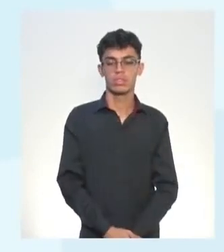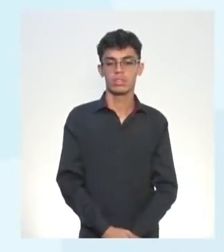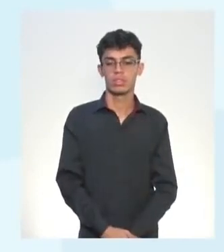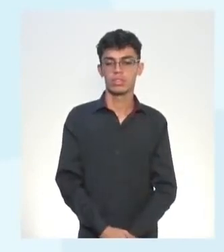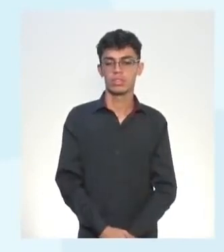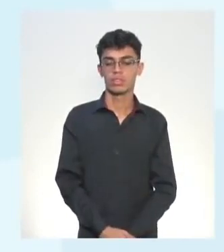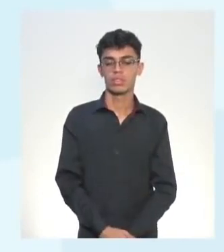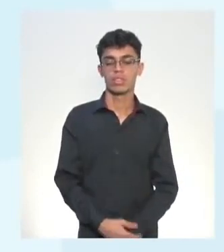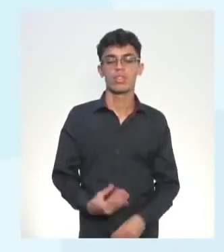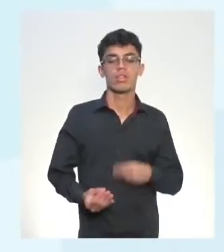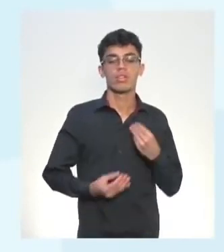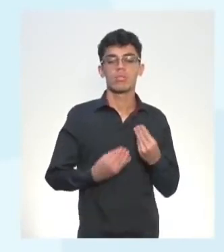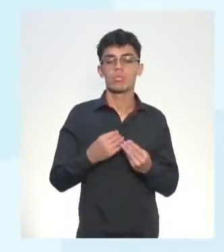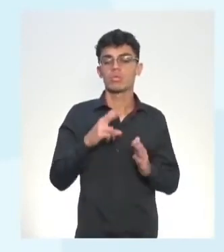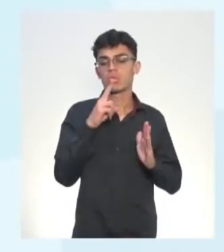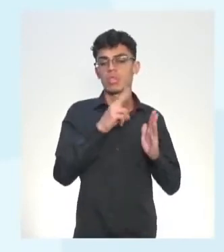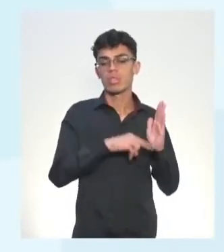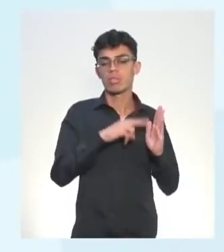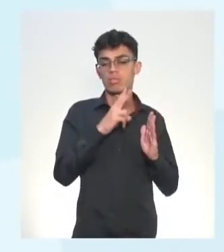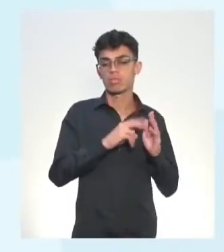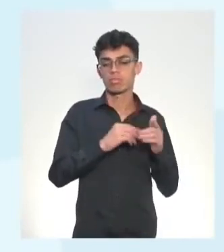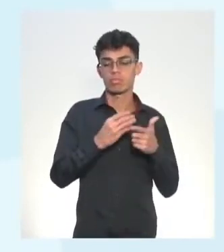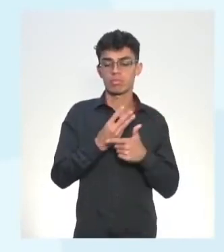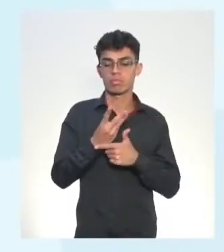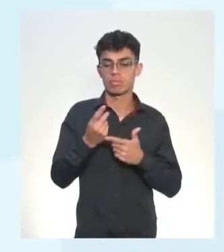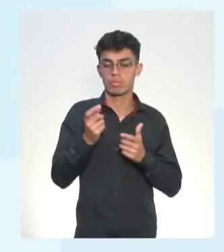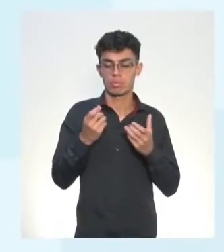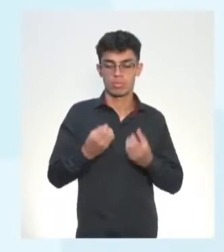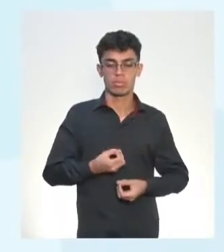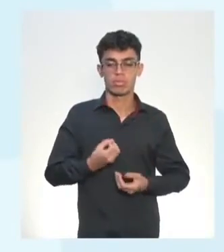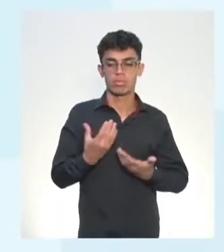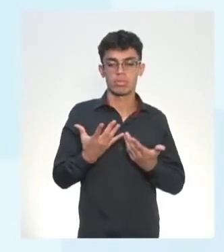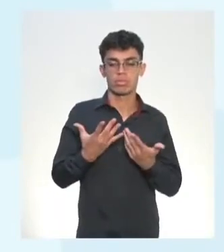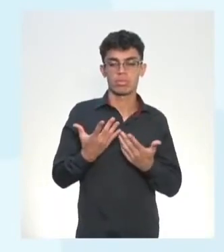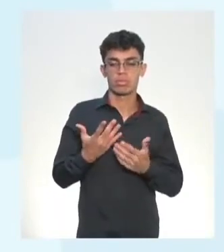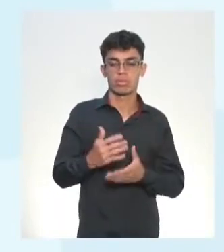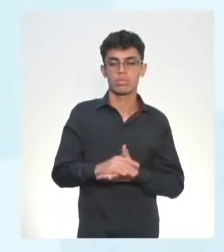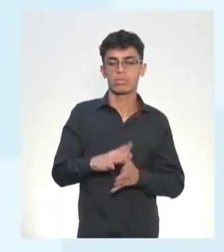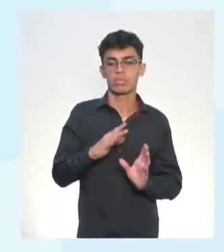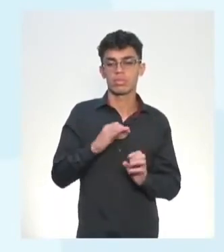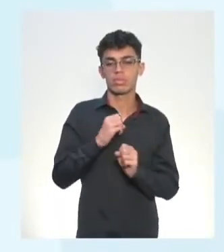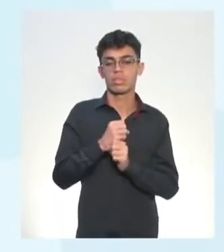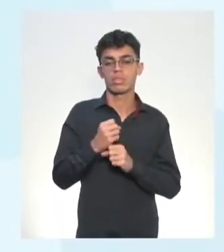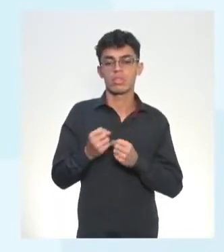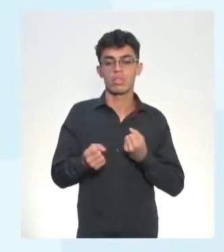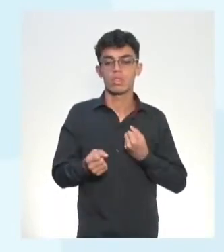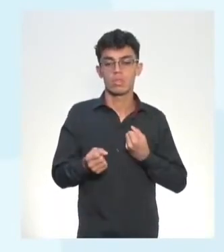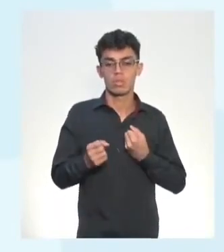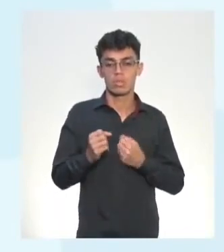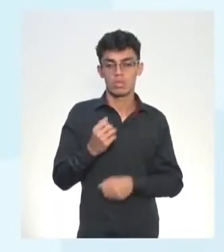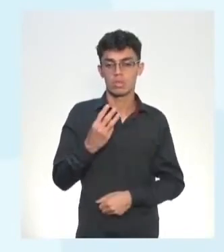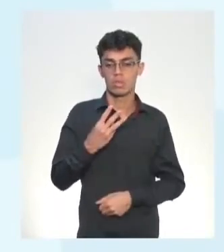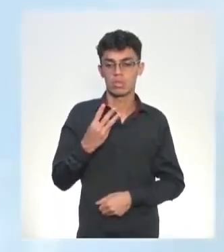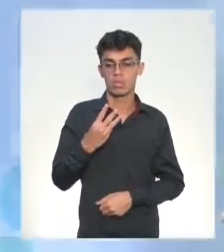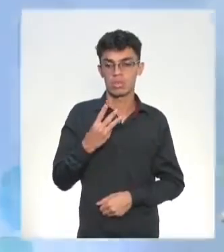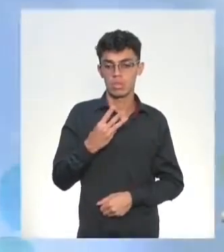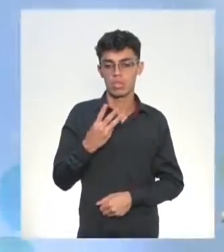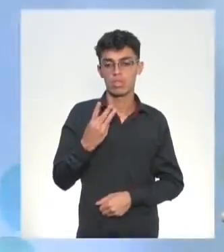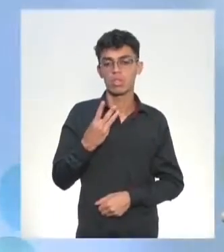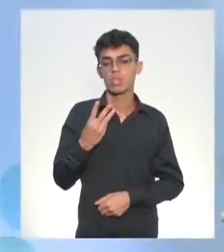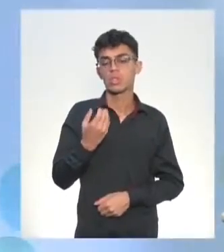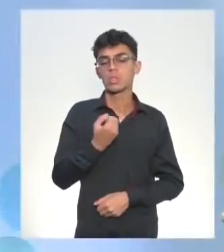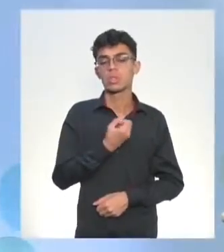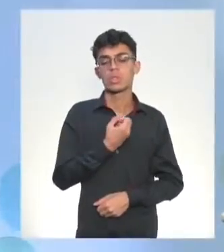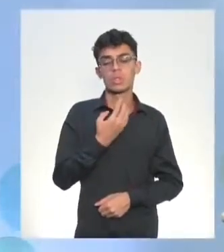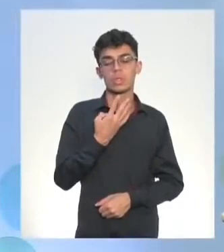posso ler essa expressão que eu escrevi? Eu posso ler assim, a soma de um número com 3, cujo número eu não sei quem